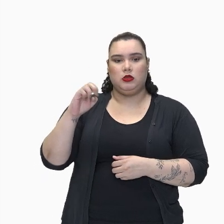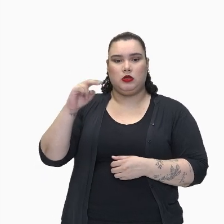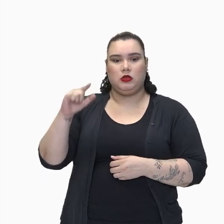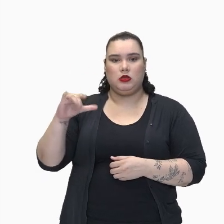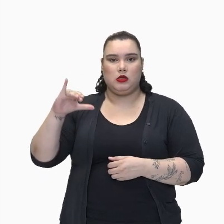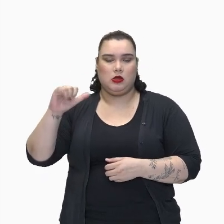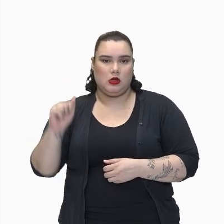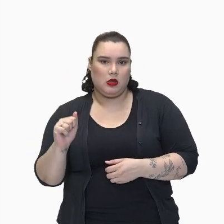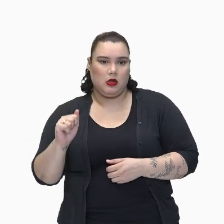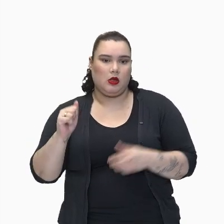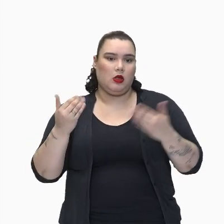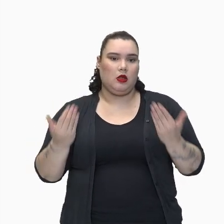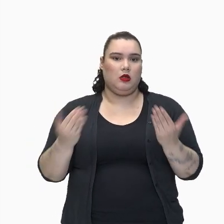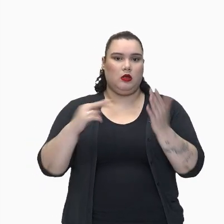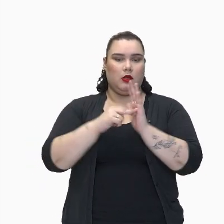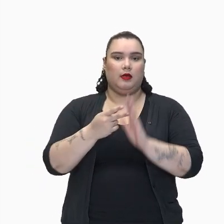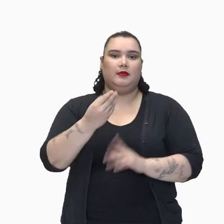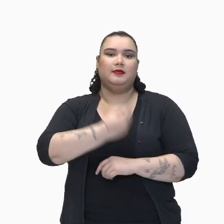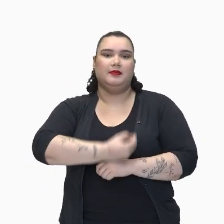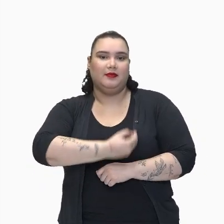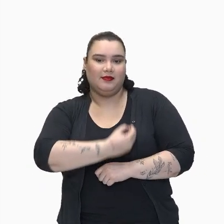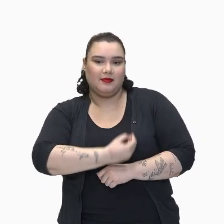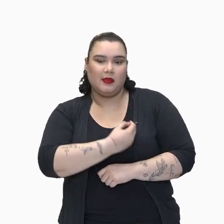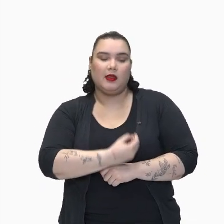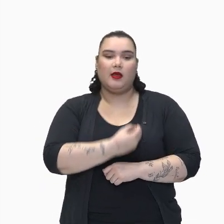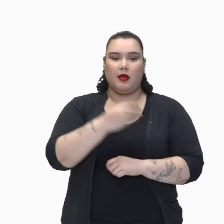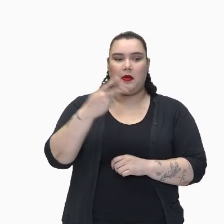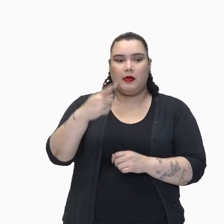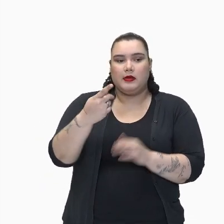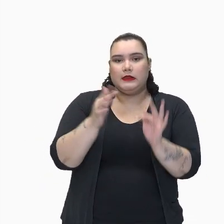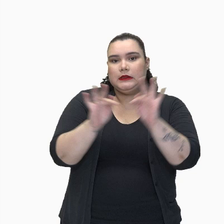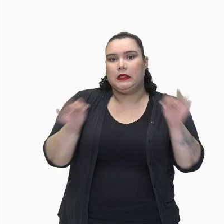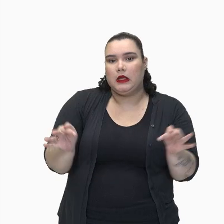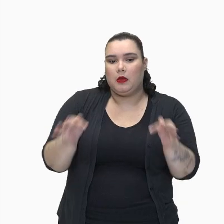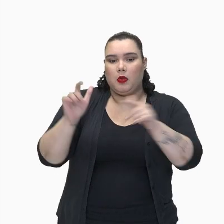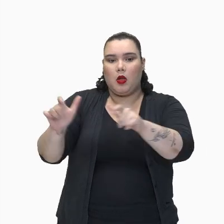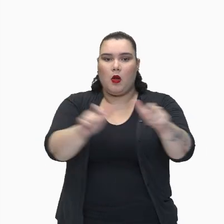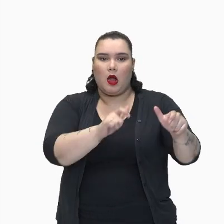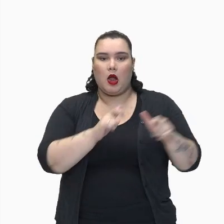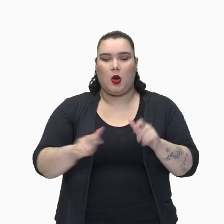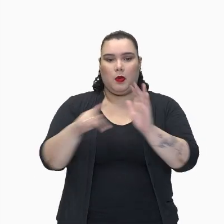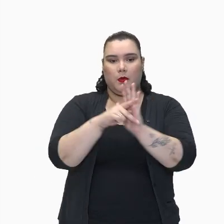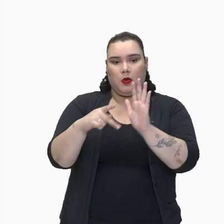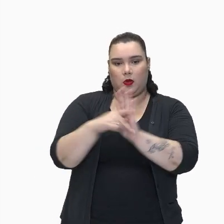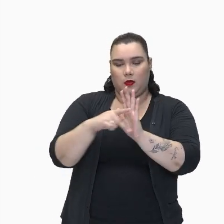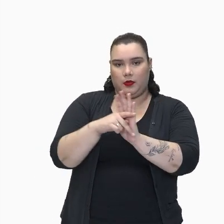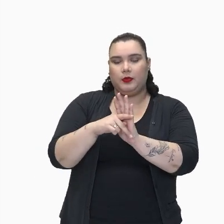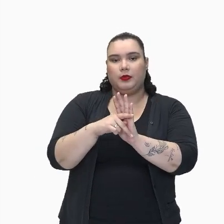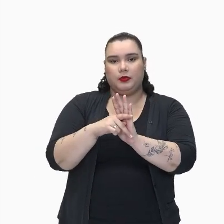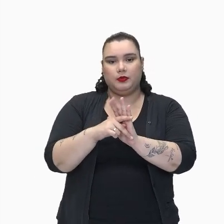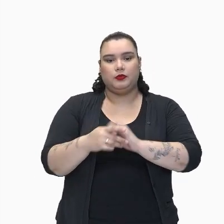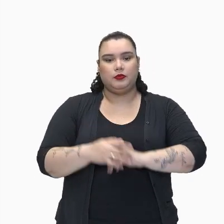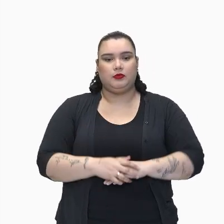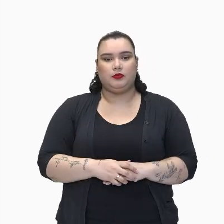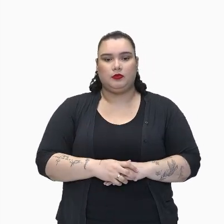ali é a sobrevivência de base ali, o mercado local e as necessidades primeiras,